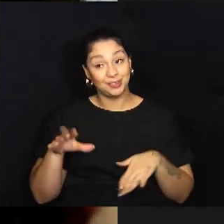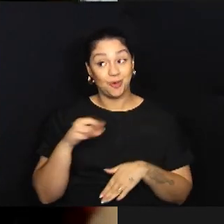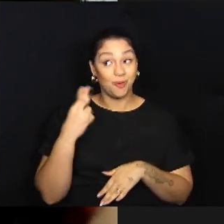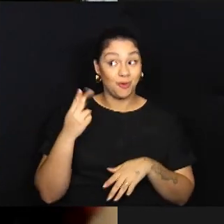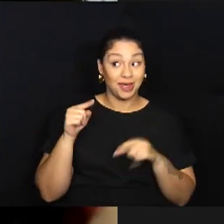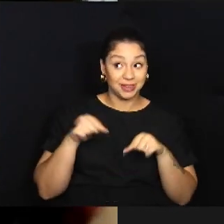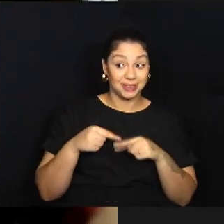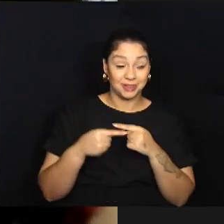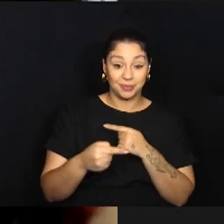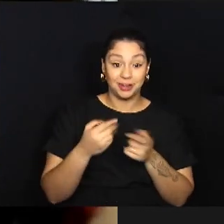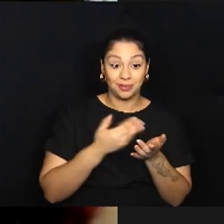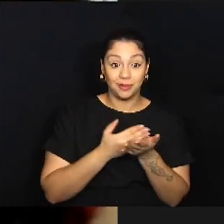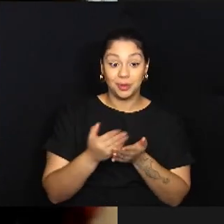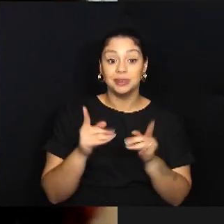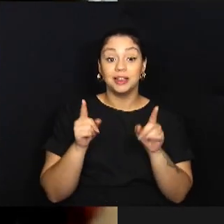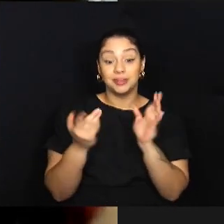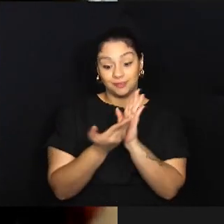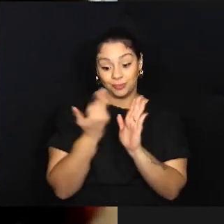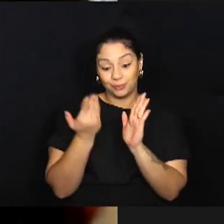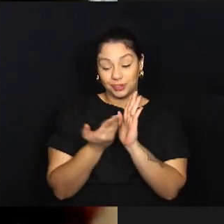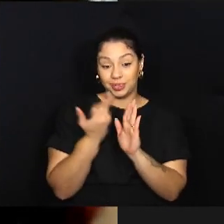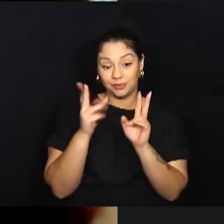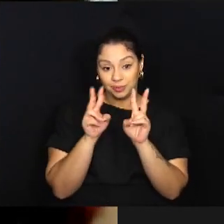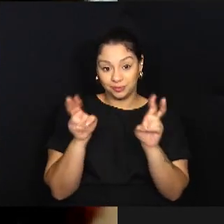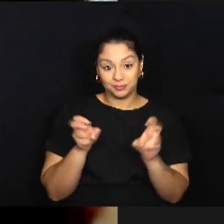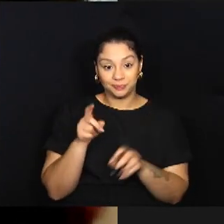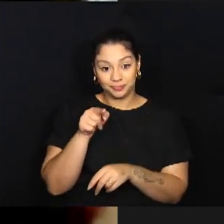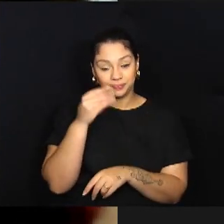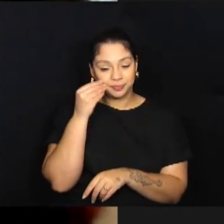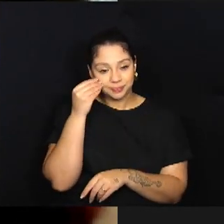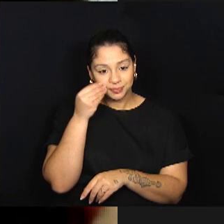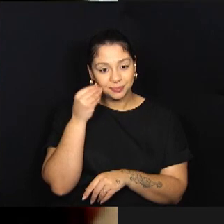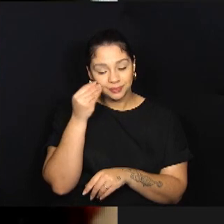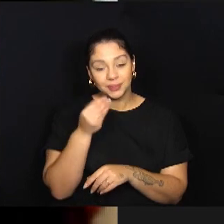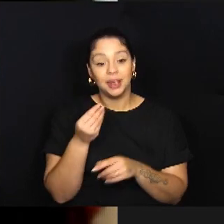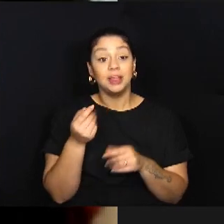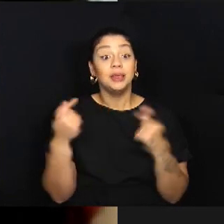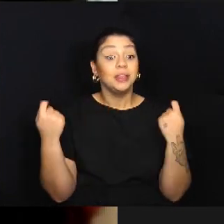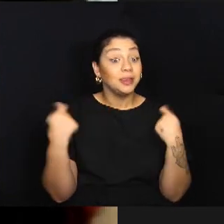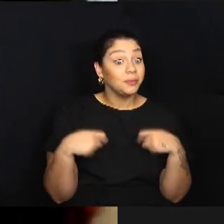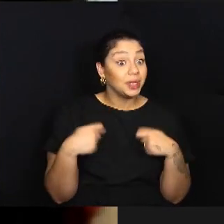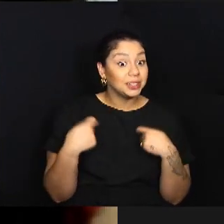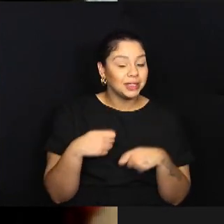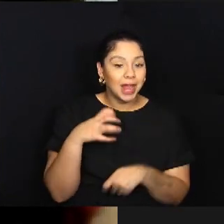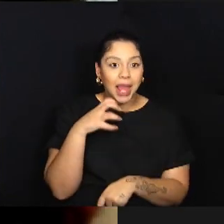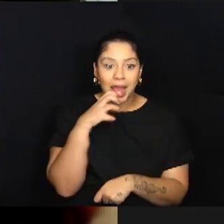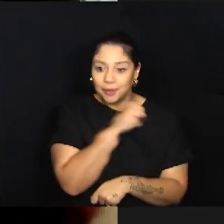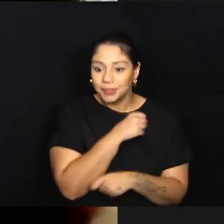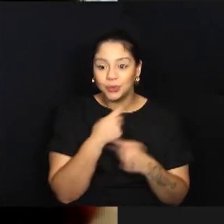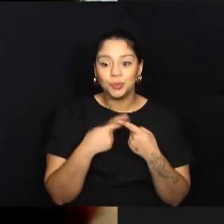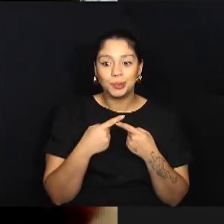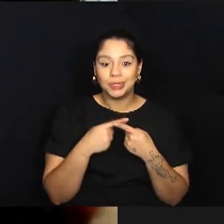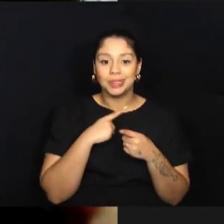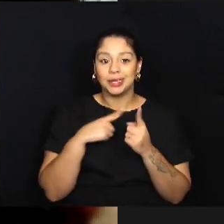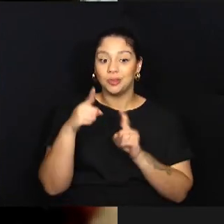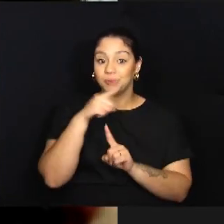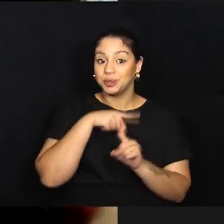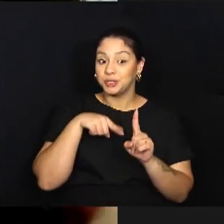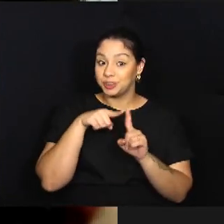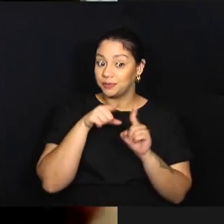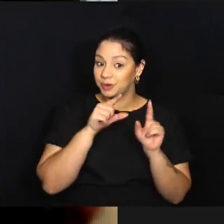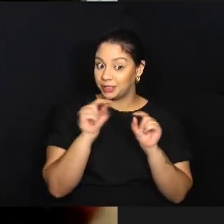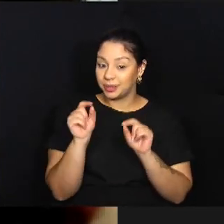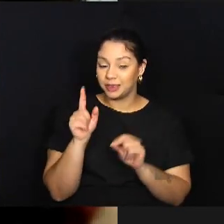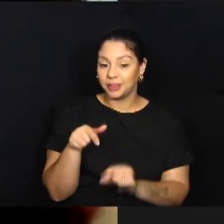Vamos escrever um livro sobre essa experiência. Né? E o livro a gente precisa escrever rápido, porque nós temos um objetivo aí também. O